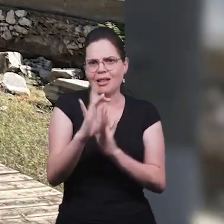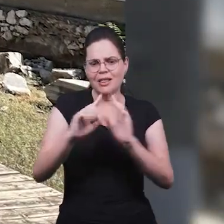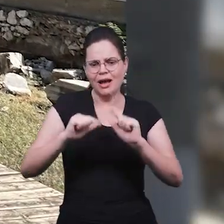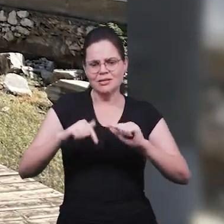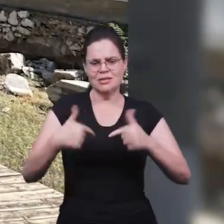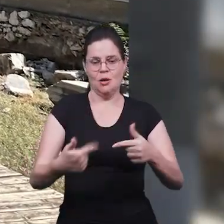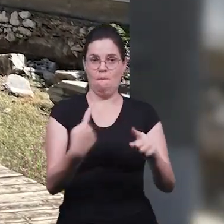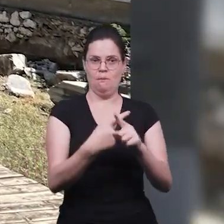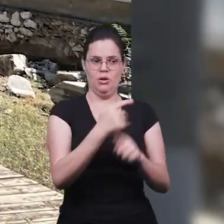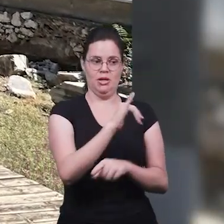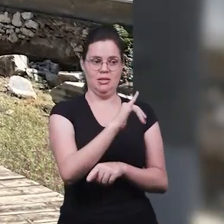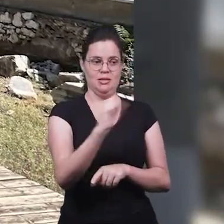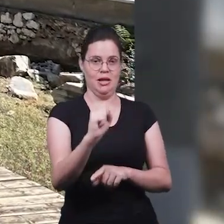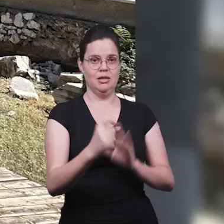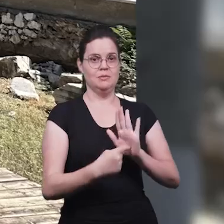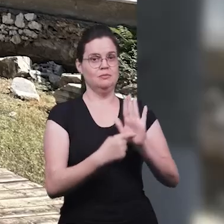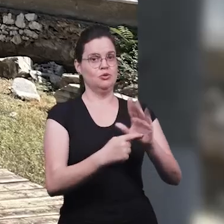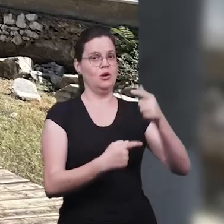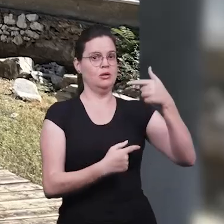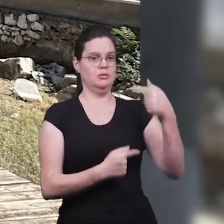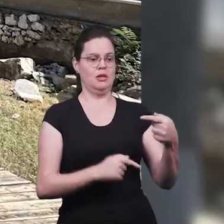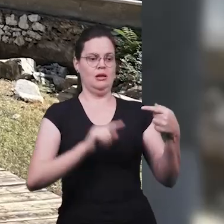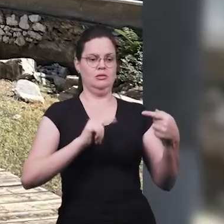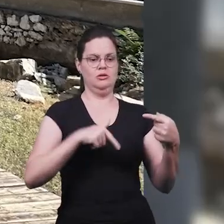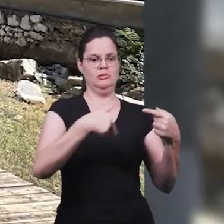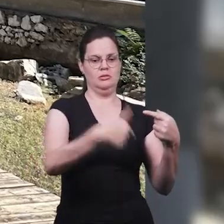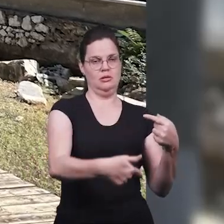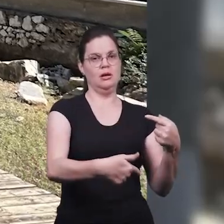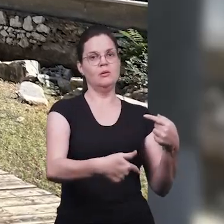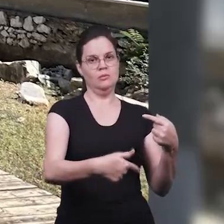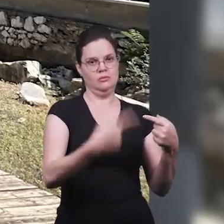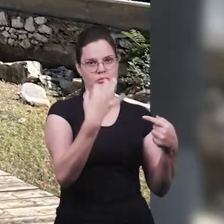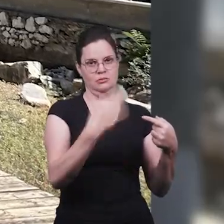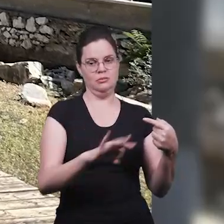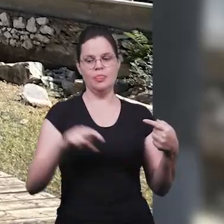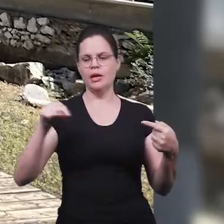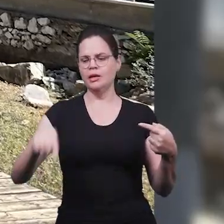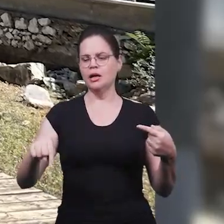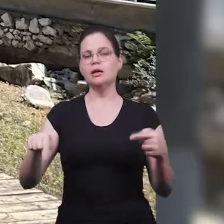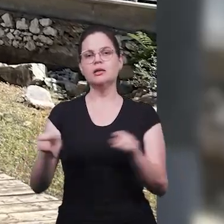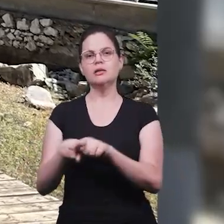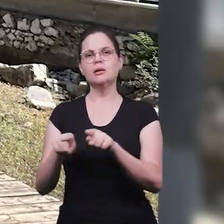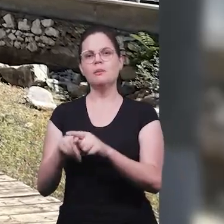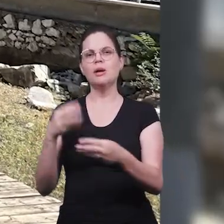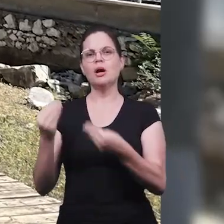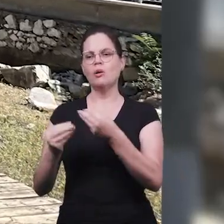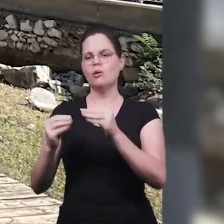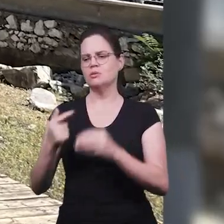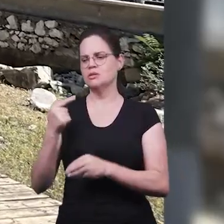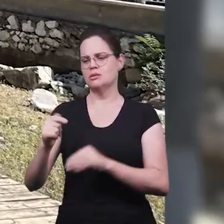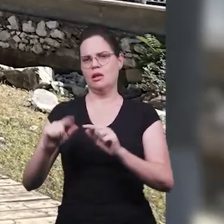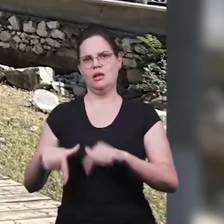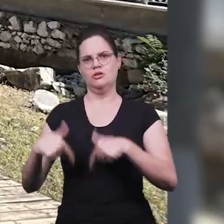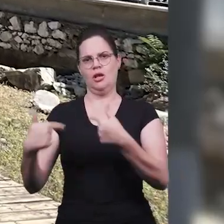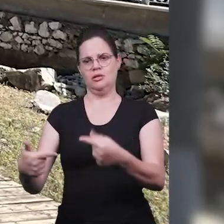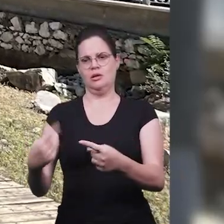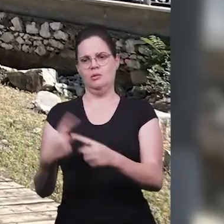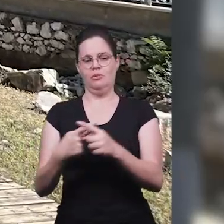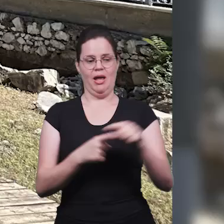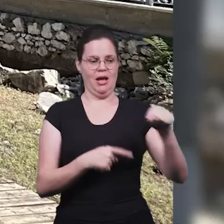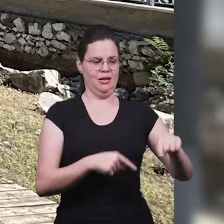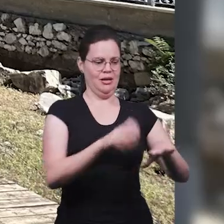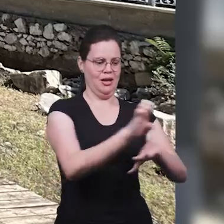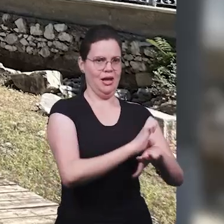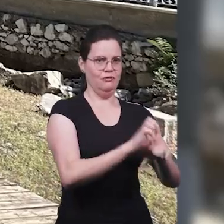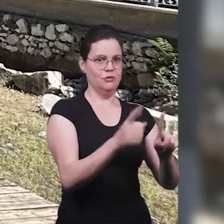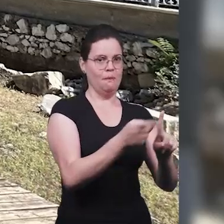igreja. Porque o profeta Isaías, ele profetizou que no início, o primeiro período da igreja, iria ser ali, a